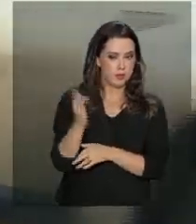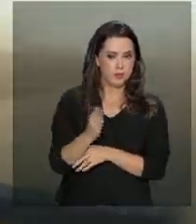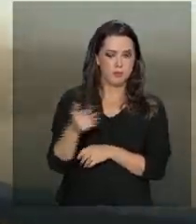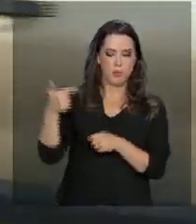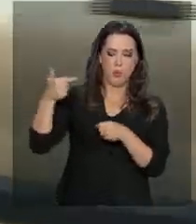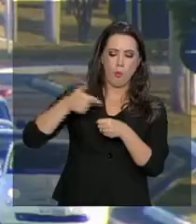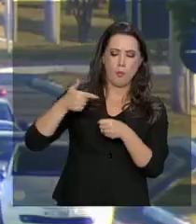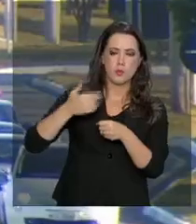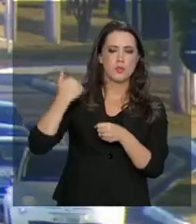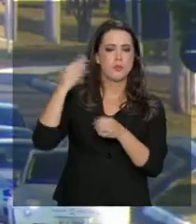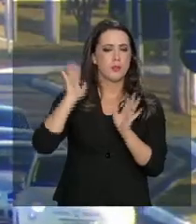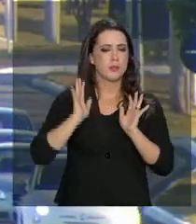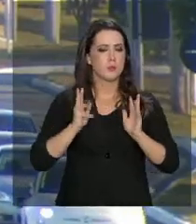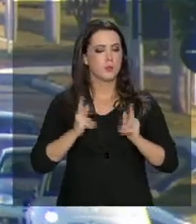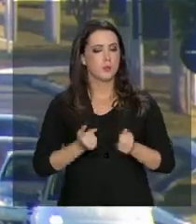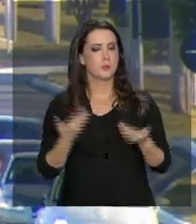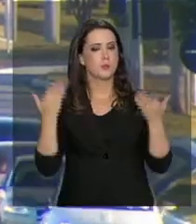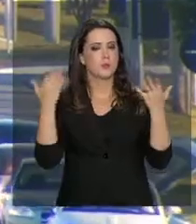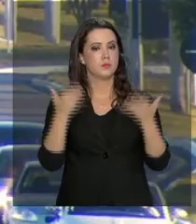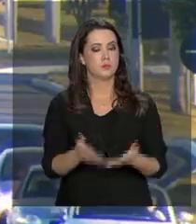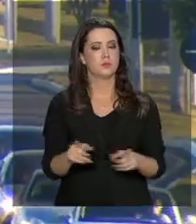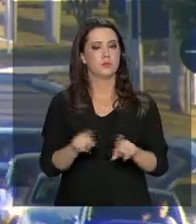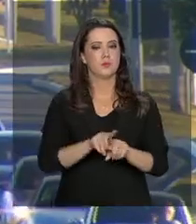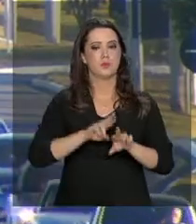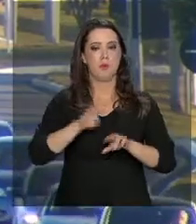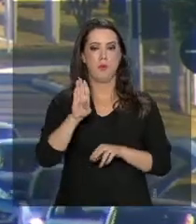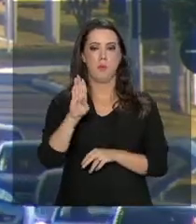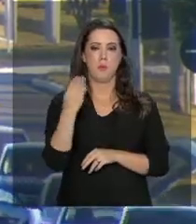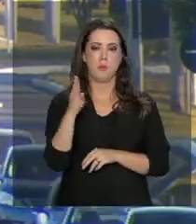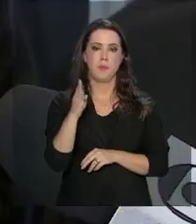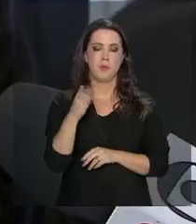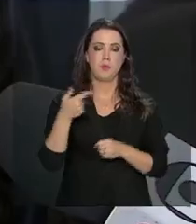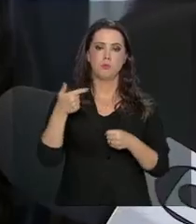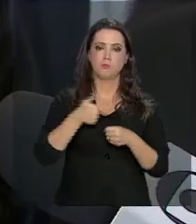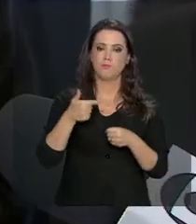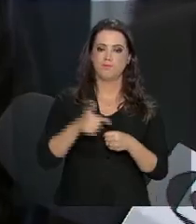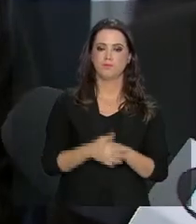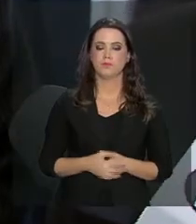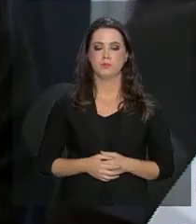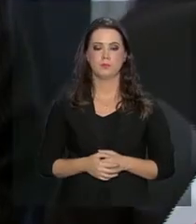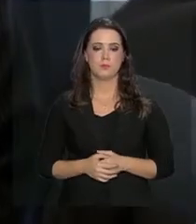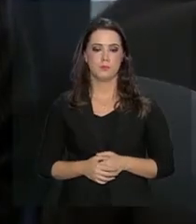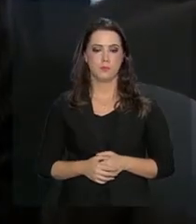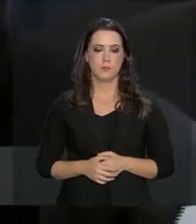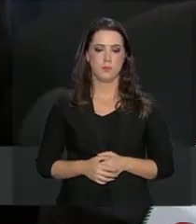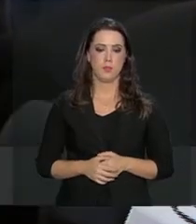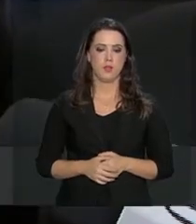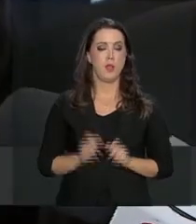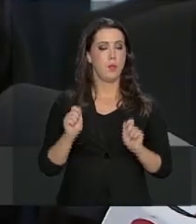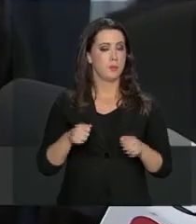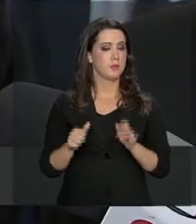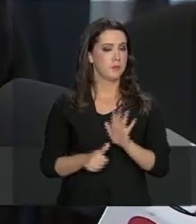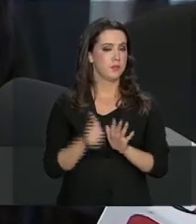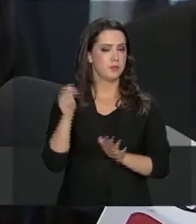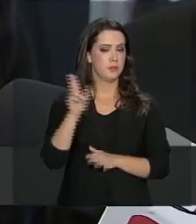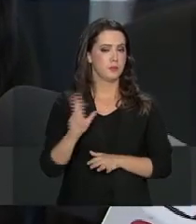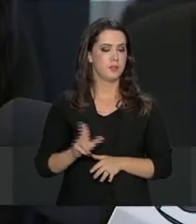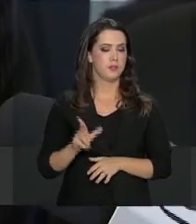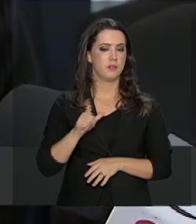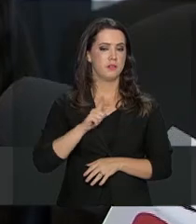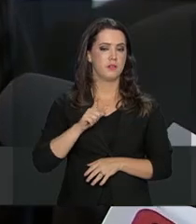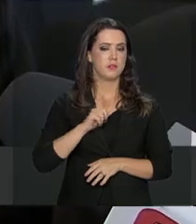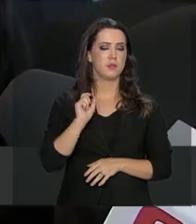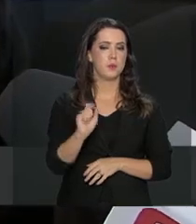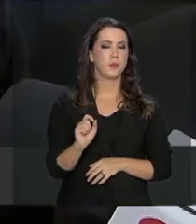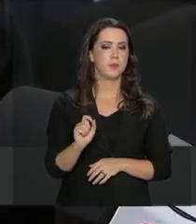mais limpa com a participação de biocombustíveis vai nos permitir é pela primeira vez e terá a